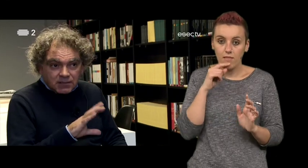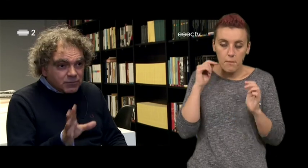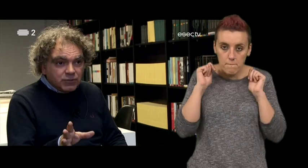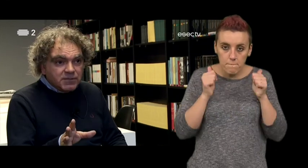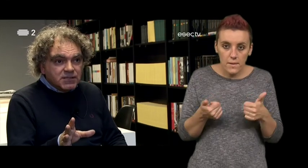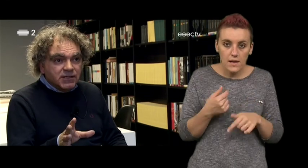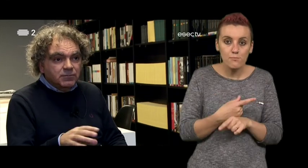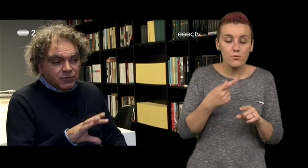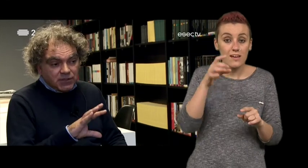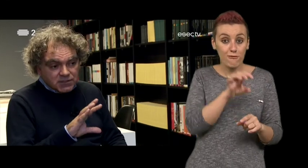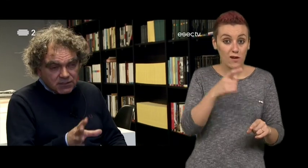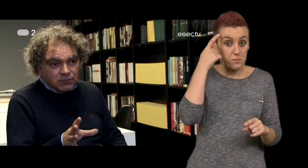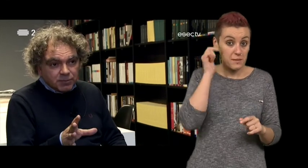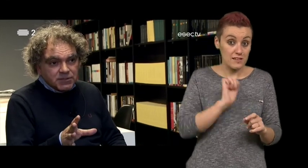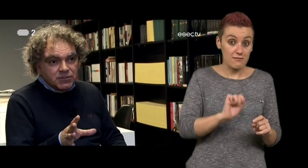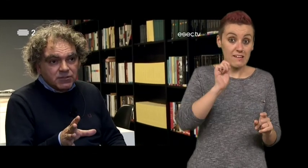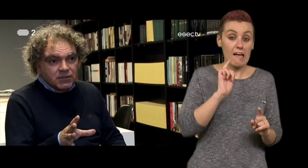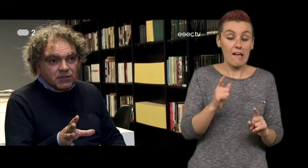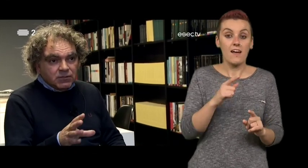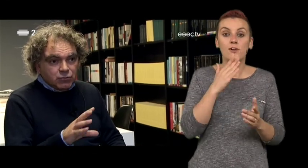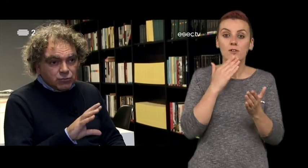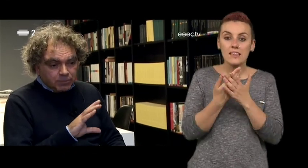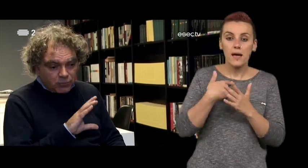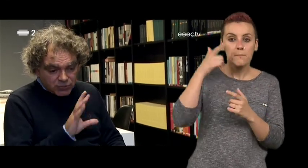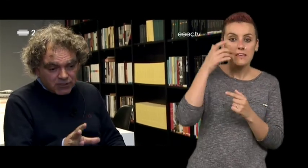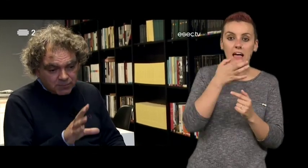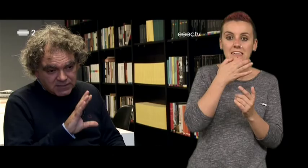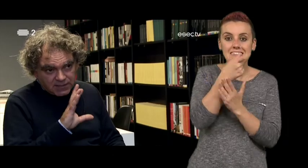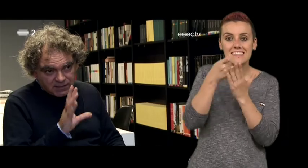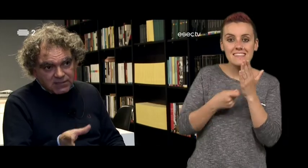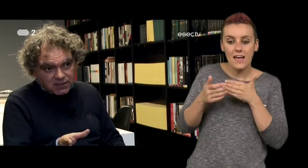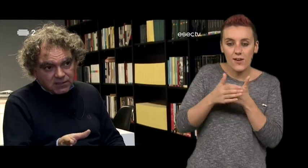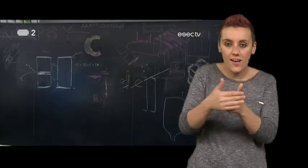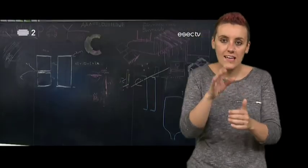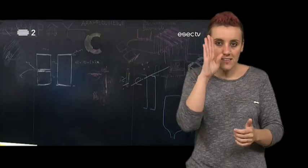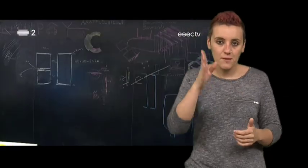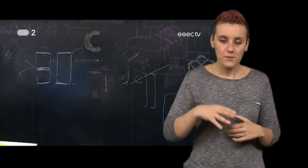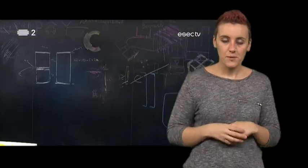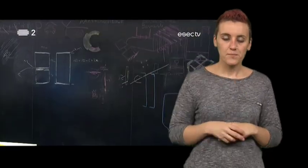está absolutamente certo, porque é assim que tu pensas. Tu só consegues pensar a desenhar.